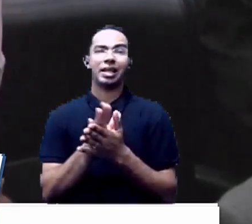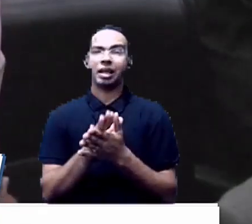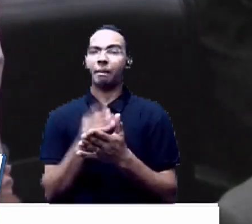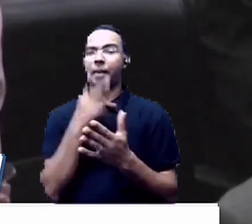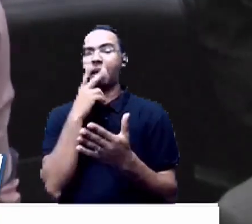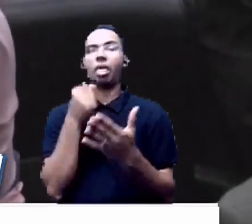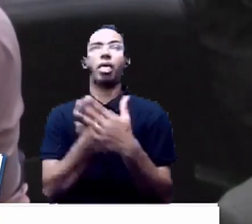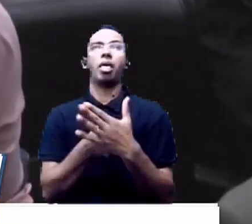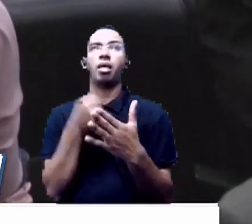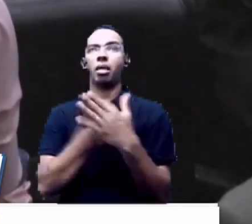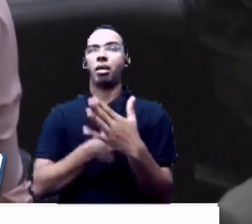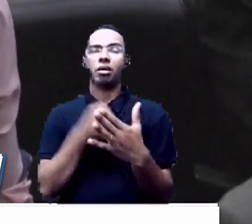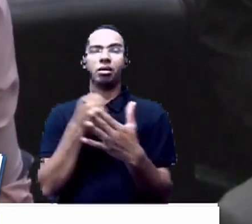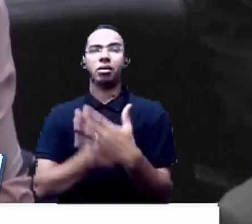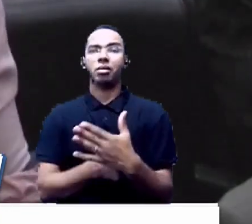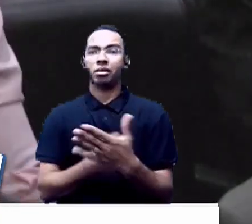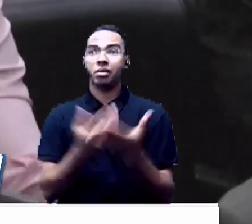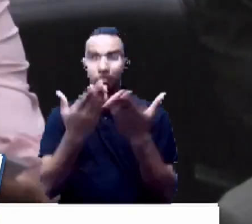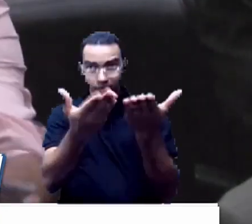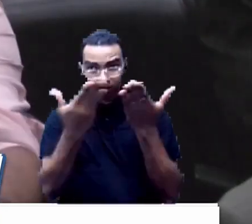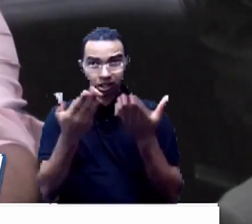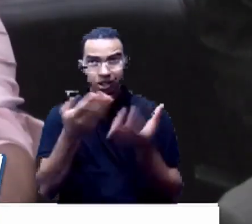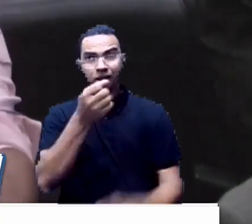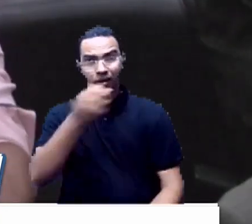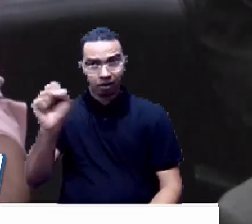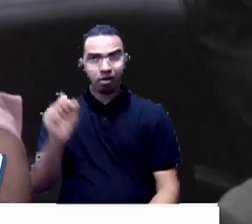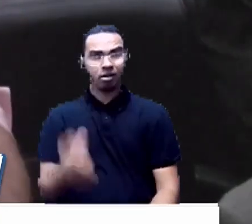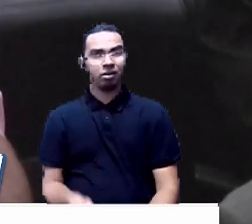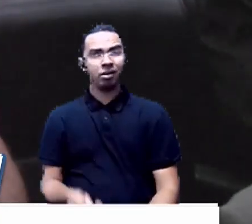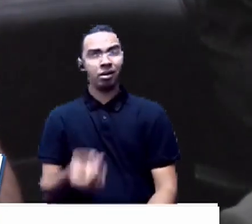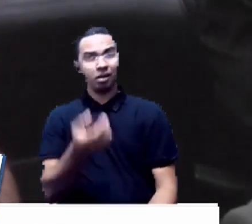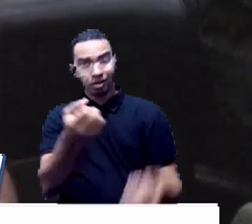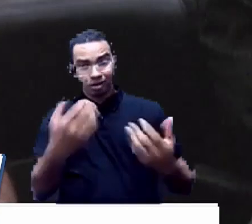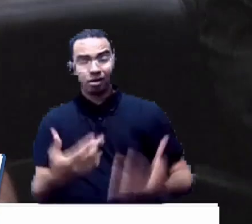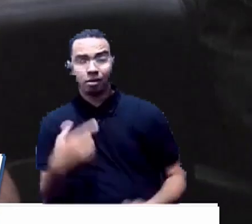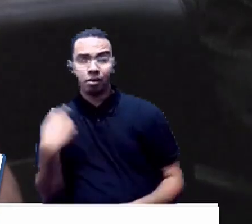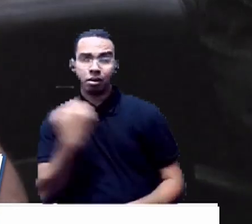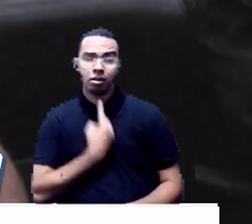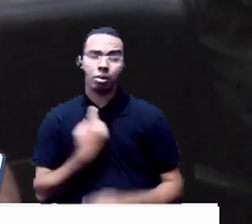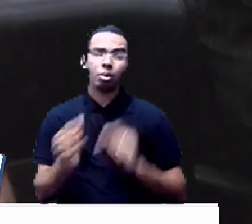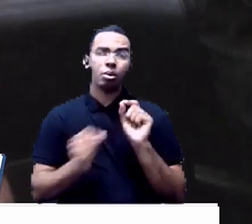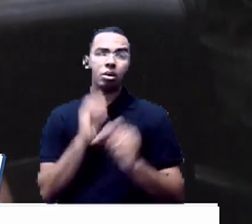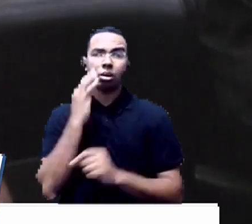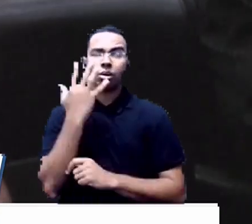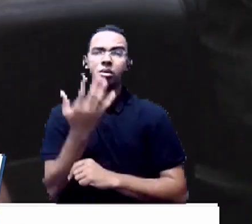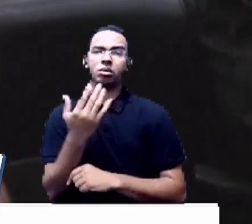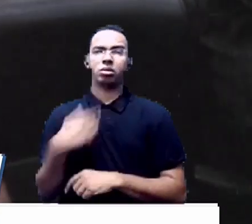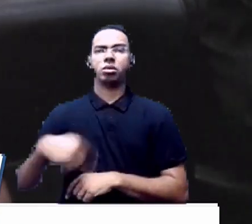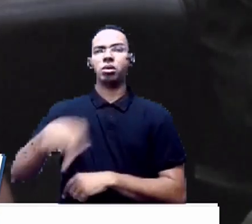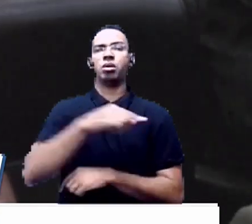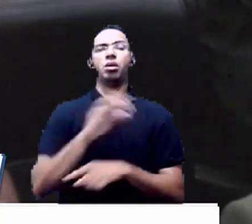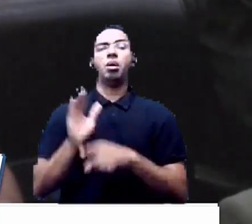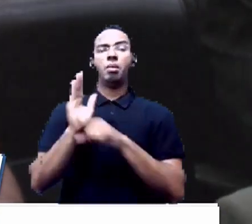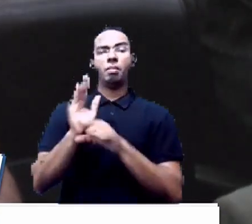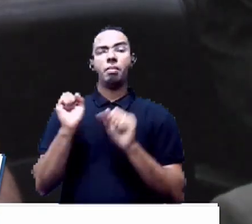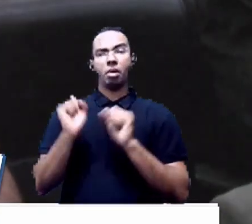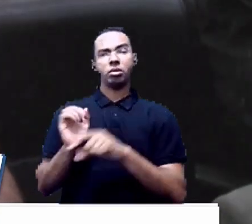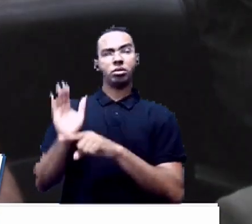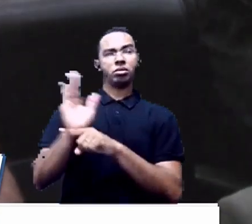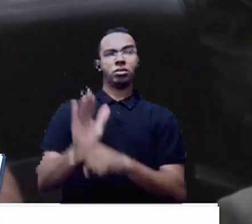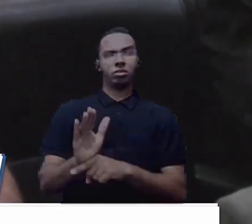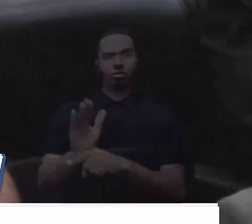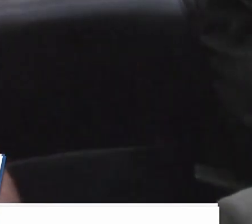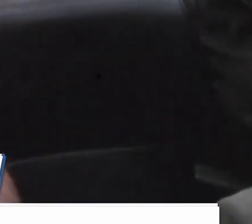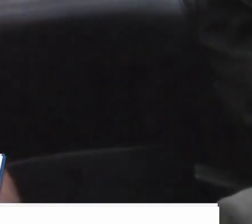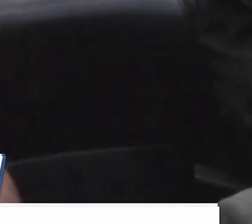batendo, mas defende. Vai, conta para nós os procedimentos que estão sendo feitos, até para que a gente ajude. Então,